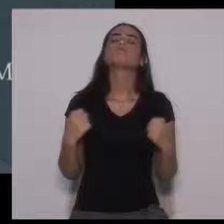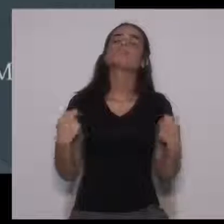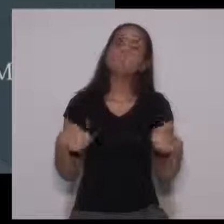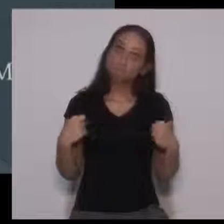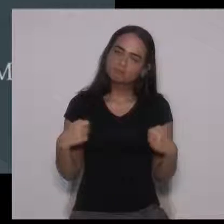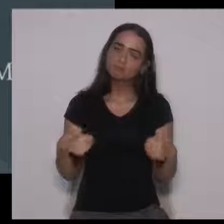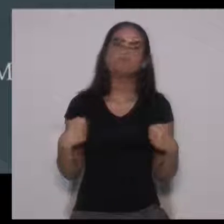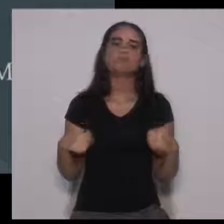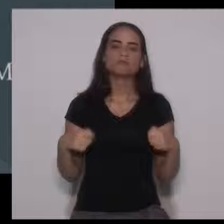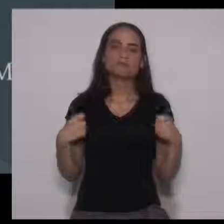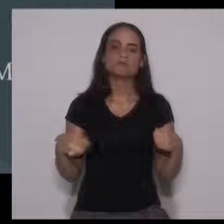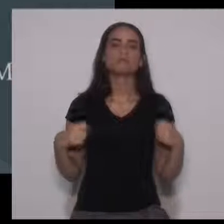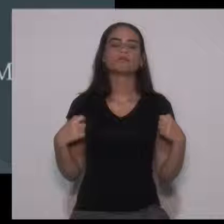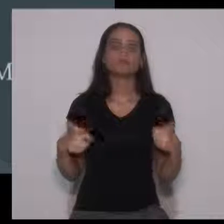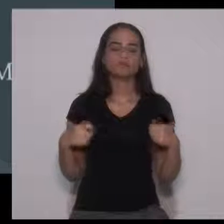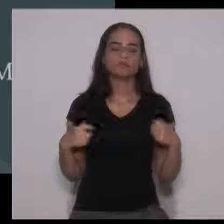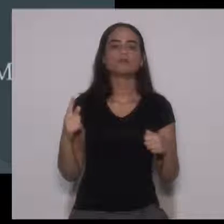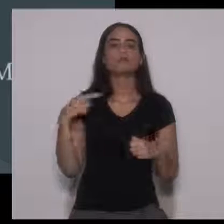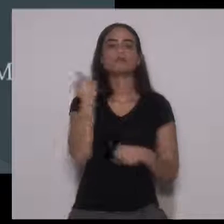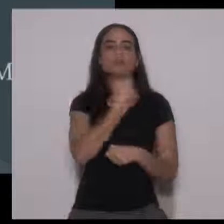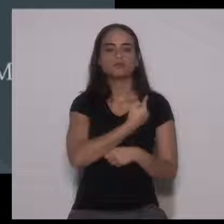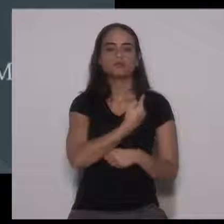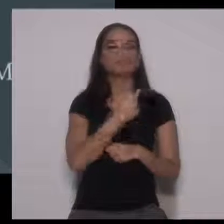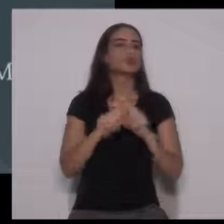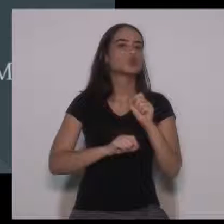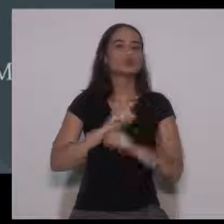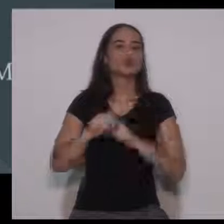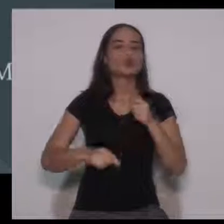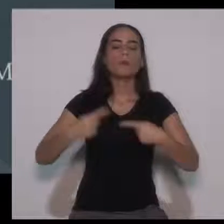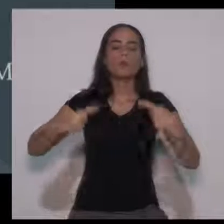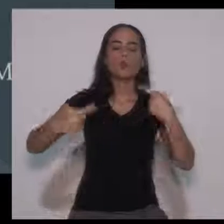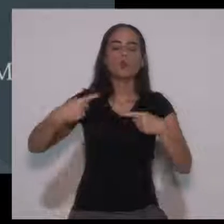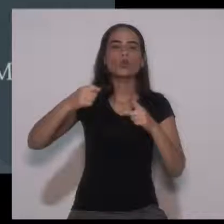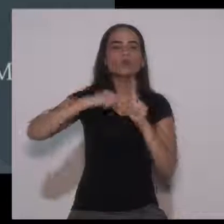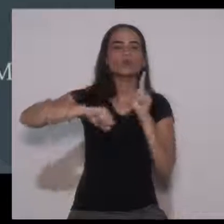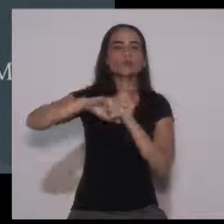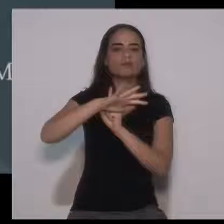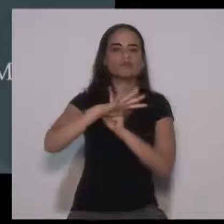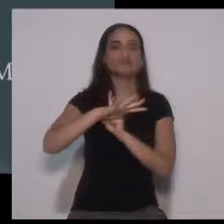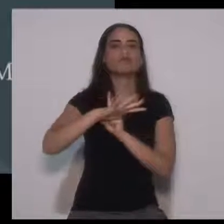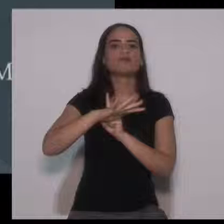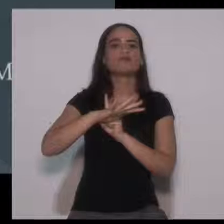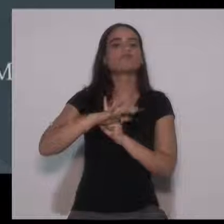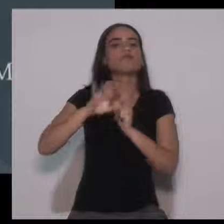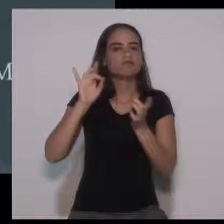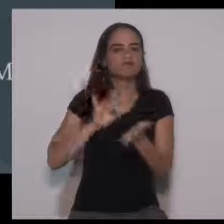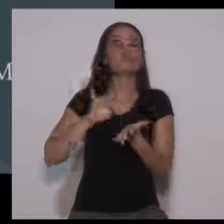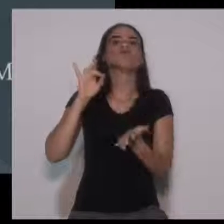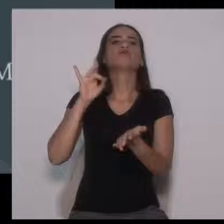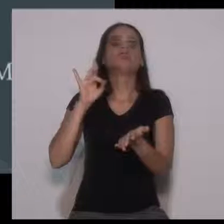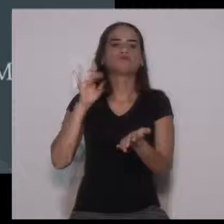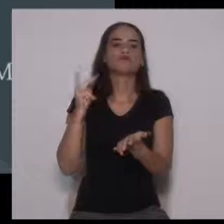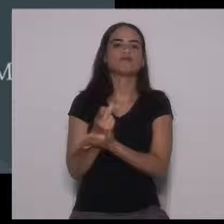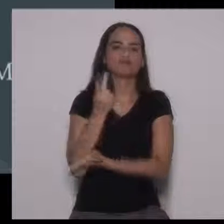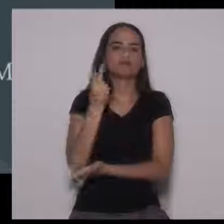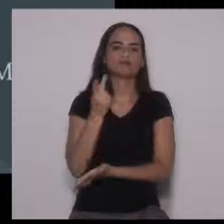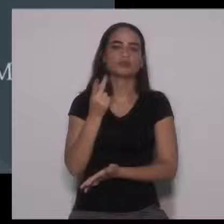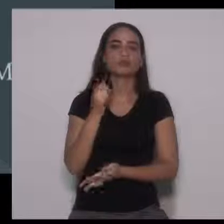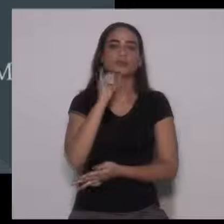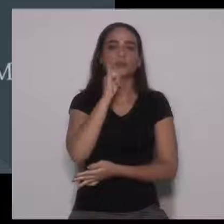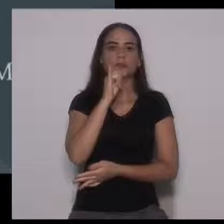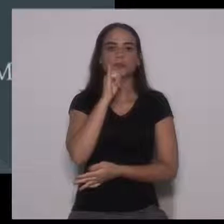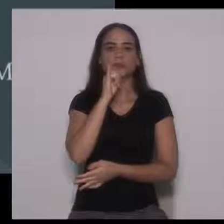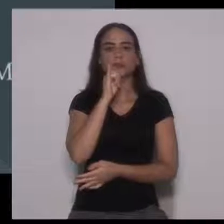necessário a gente ter políticas públicas que funcionem. Então, no caso, por exemplo,